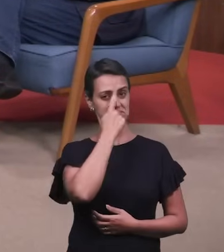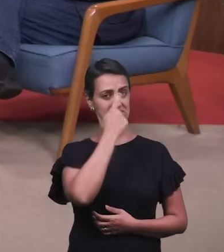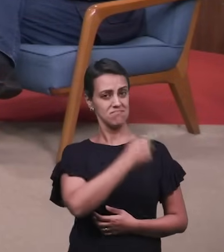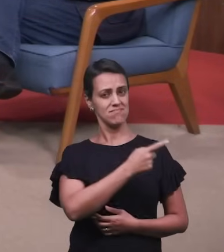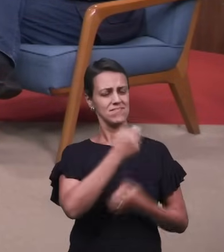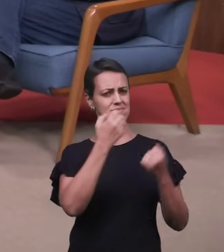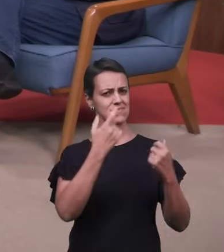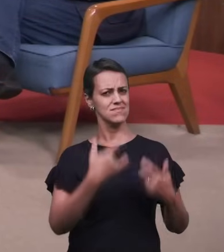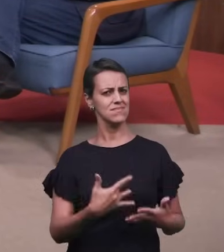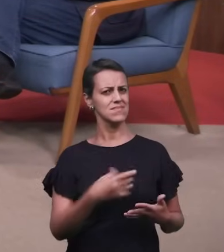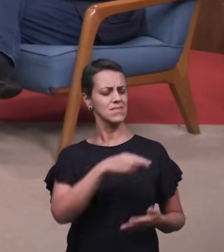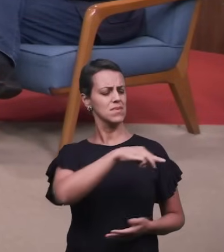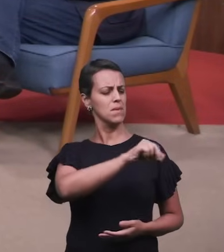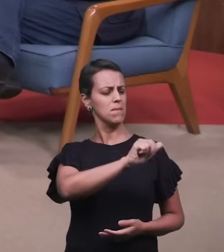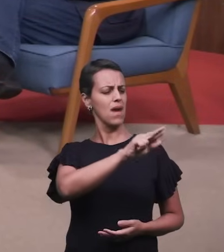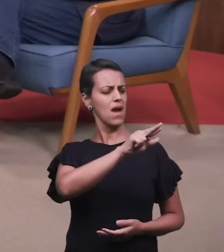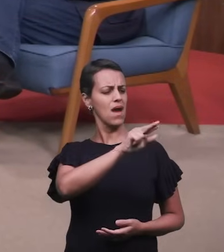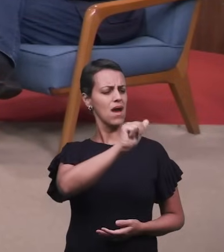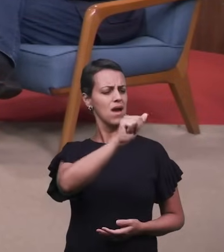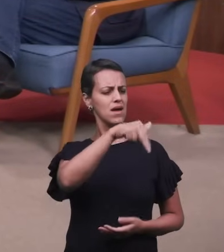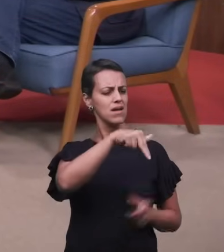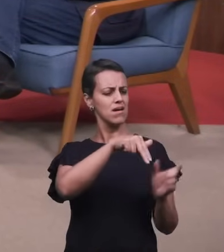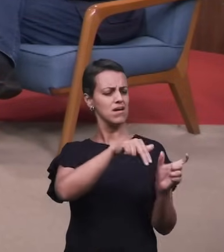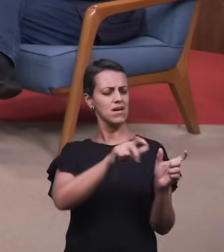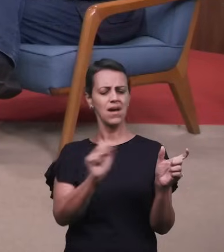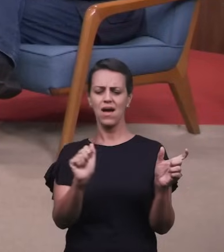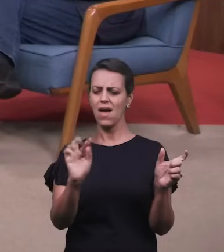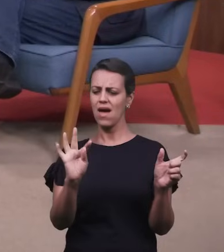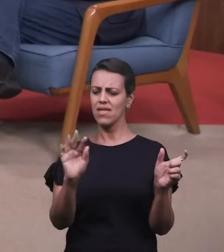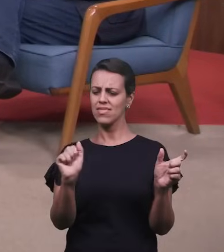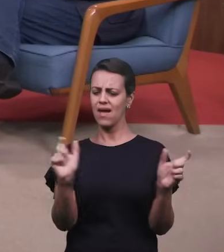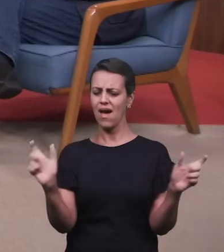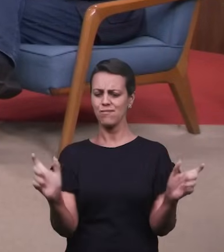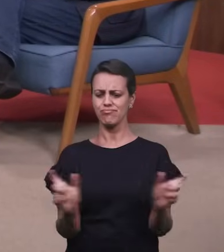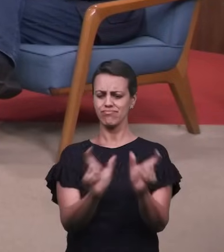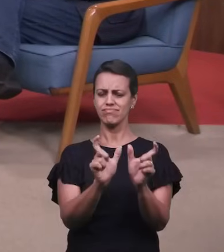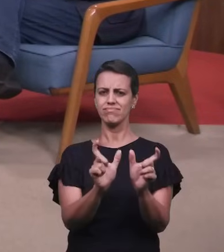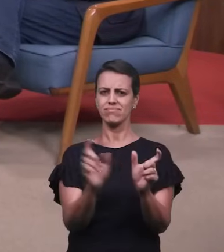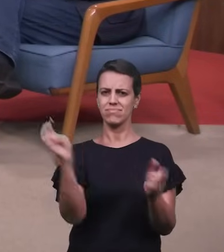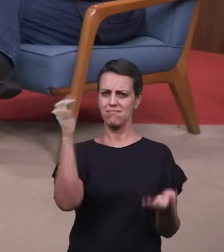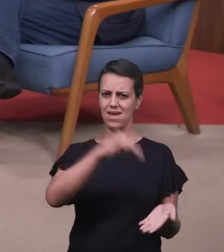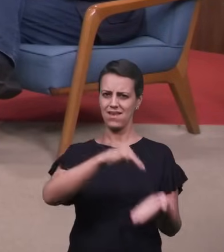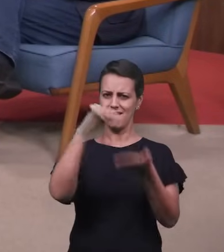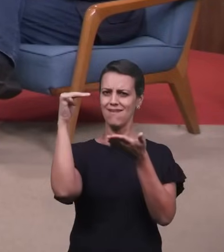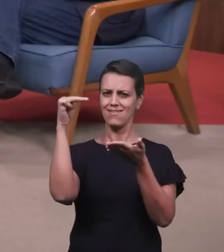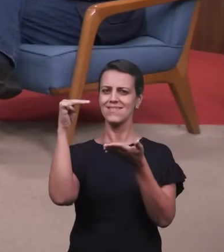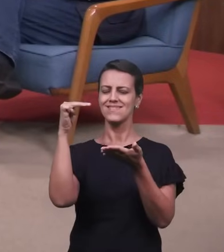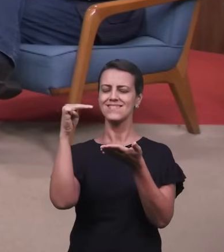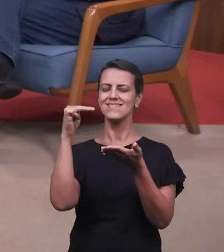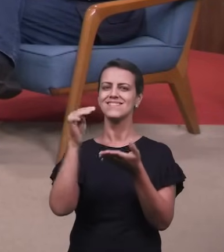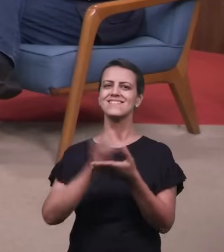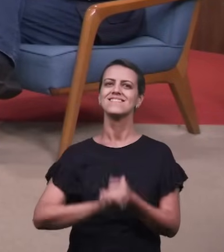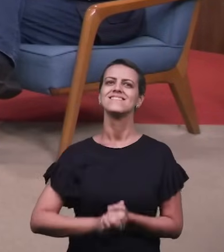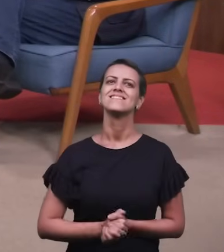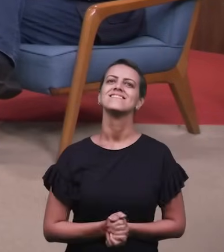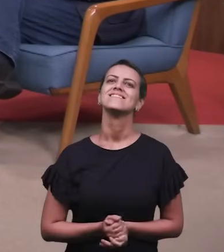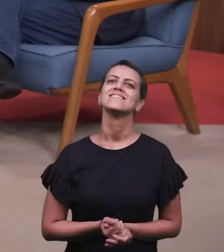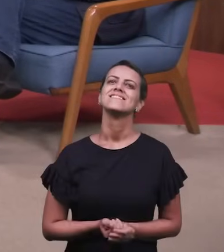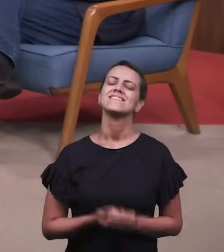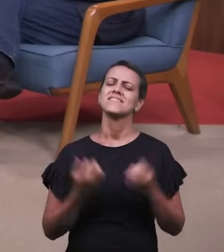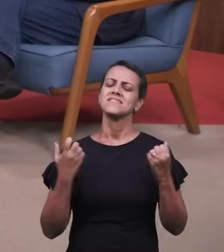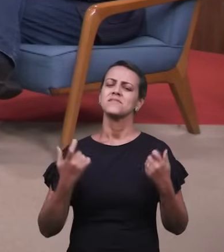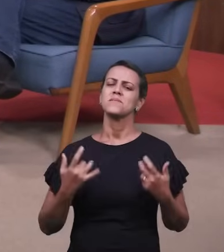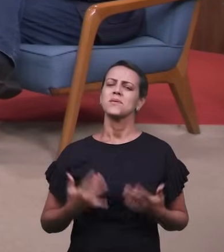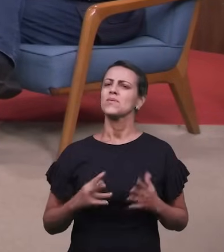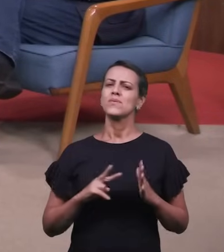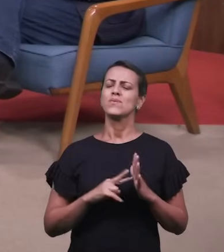nossos antigos sobre Maranatá, né, Daniel? Ah, tem algum tempo. Até algum tempo isso, né? Você falou até na escola bíblica.